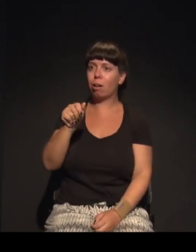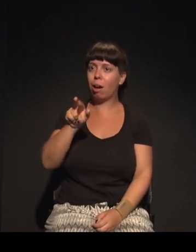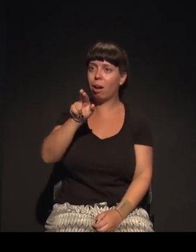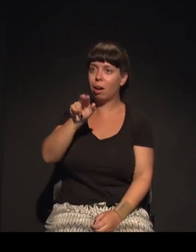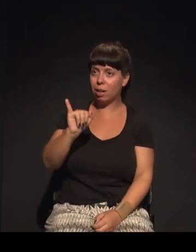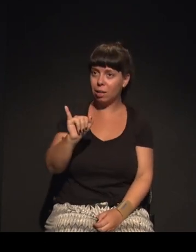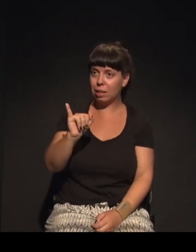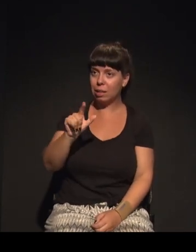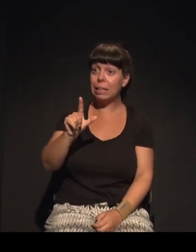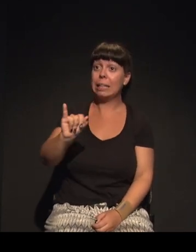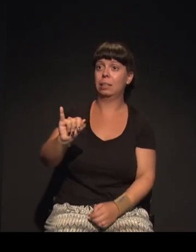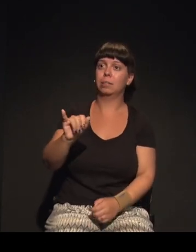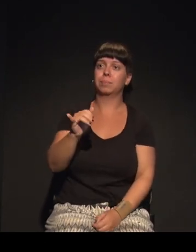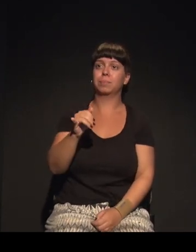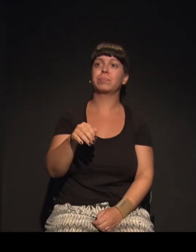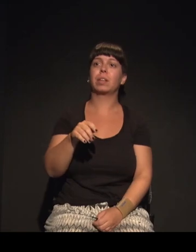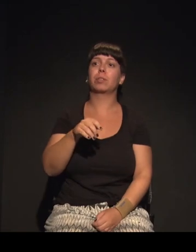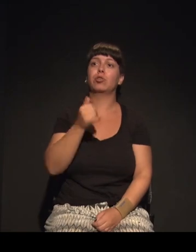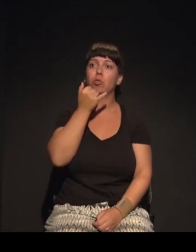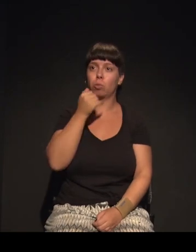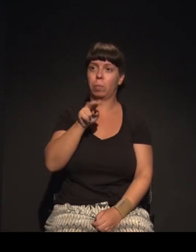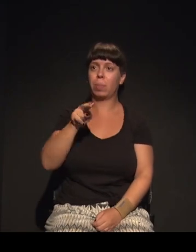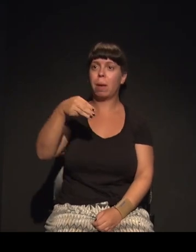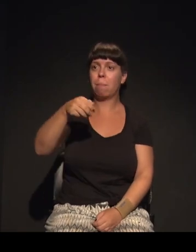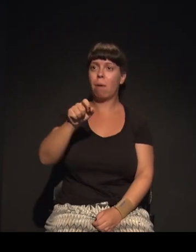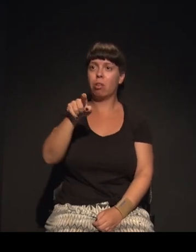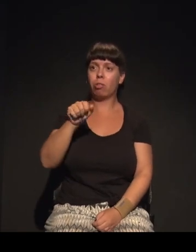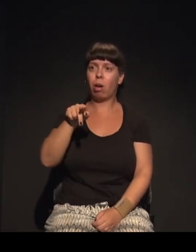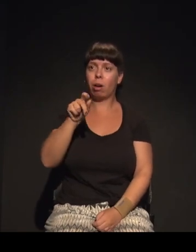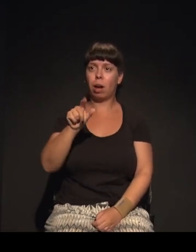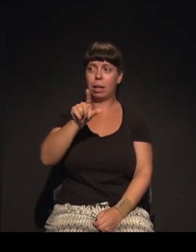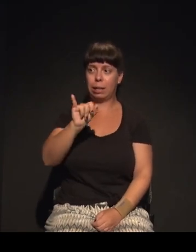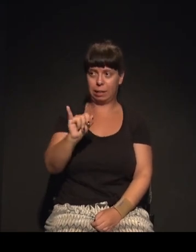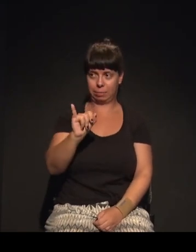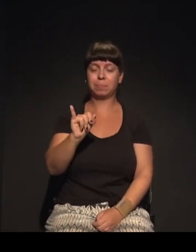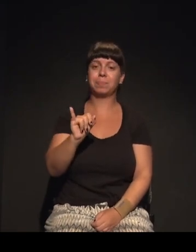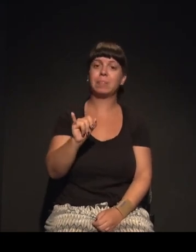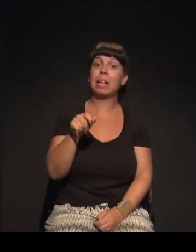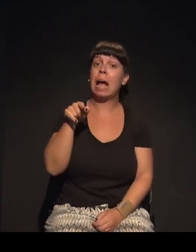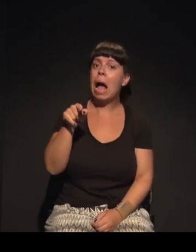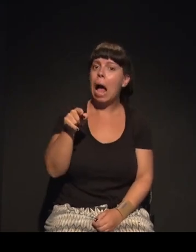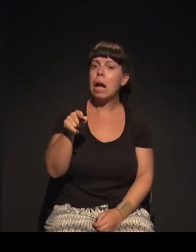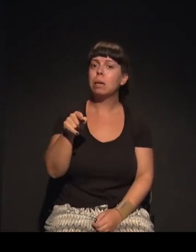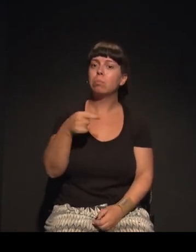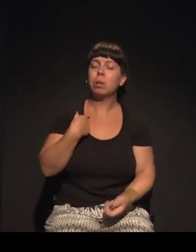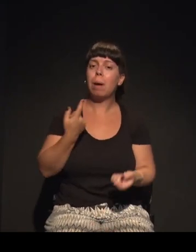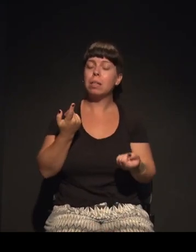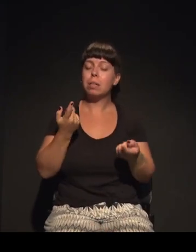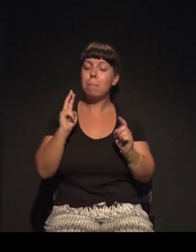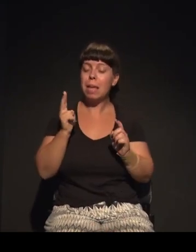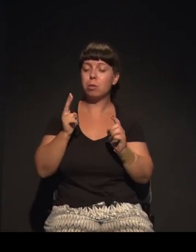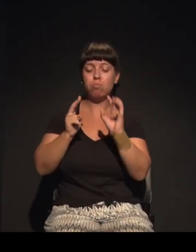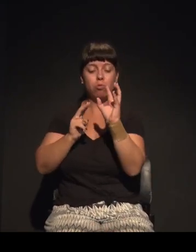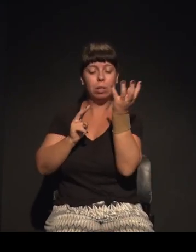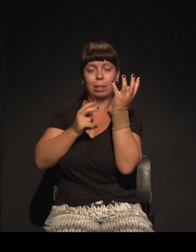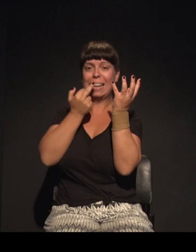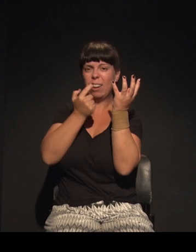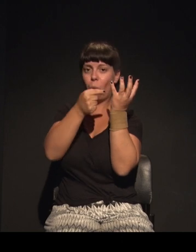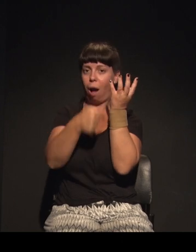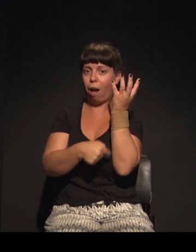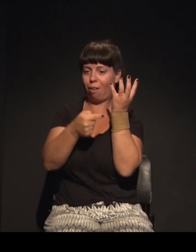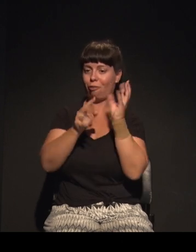tronco lingüístico e aí foi comum foi quando depois desse processo de estudo dos jovens nas várias